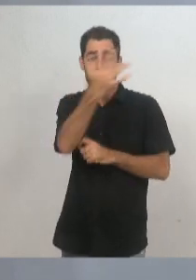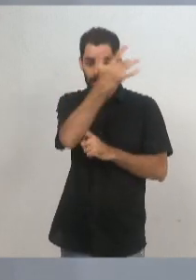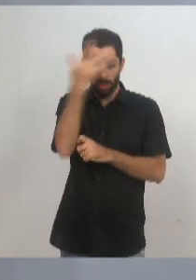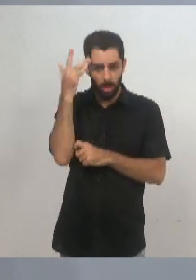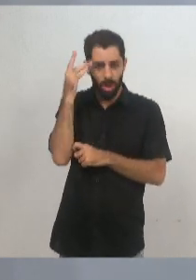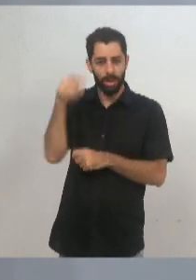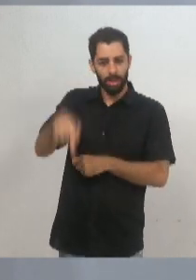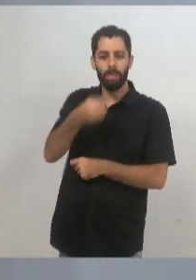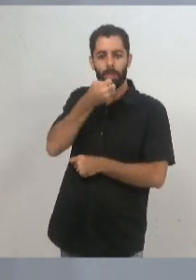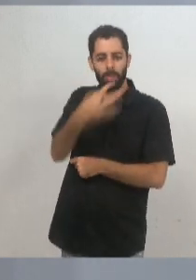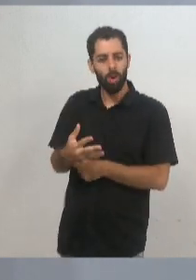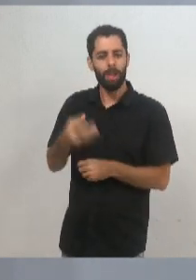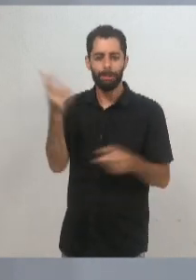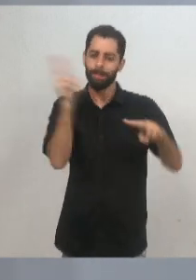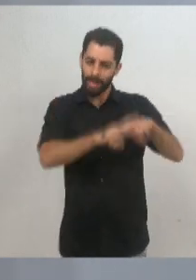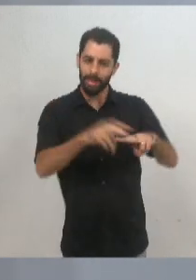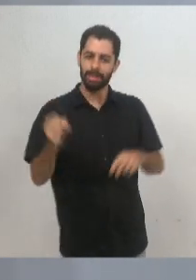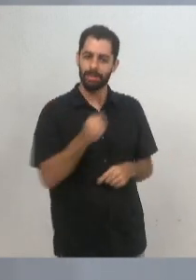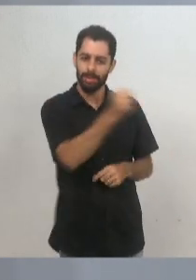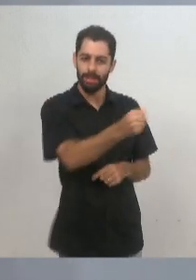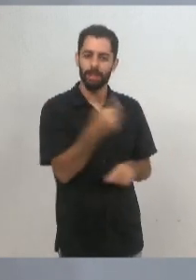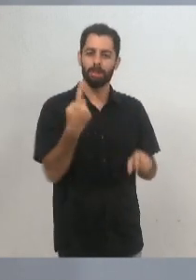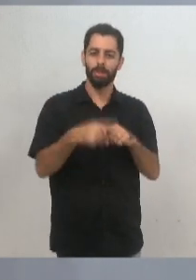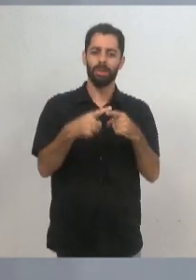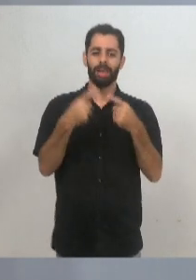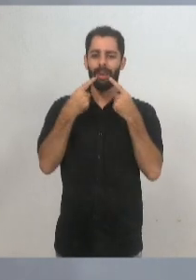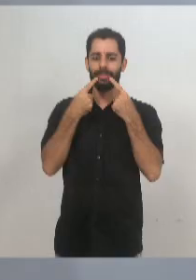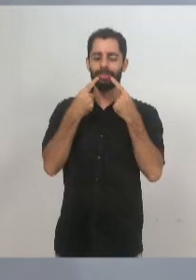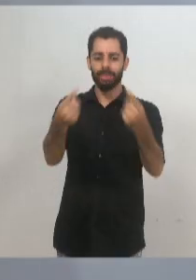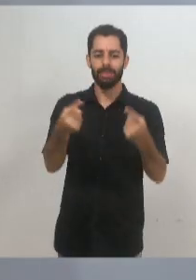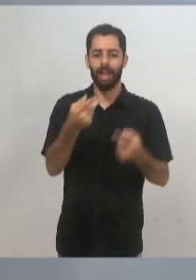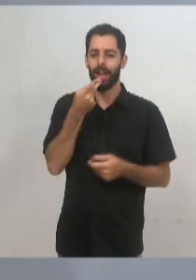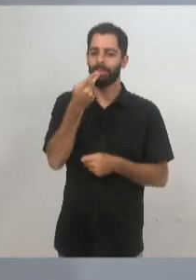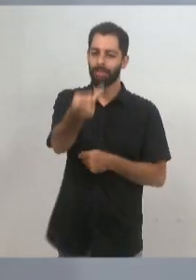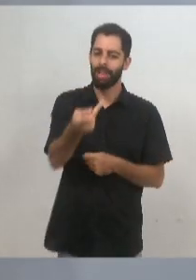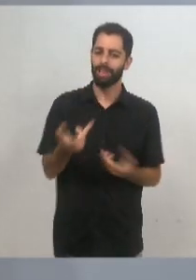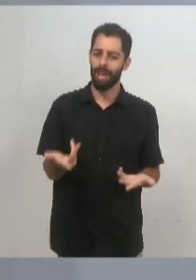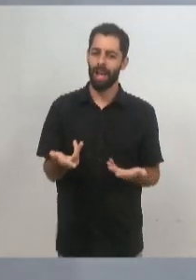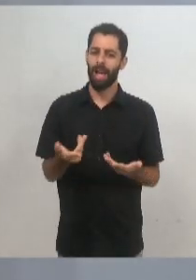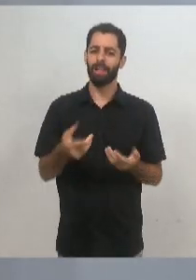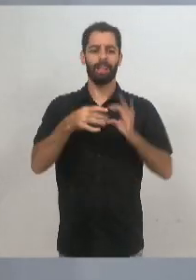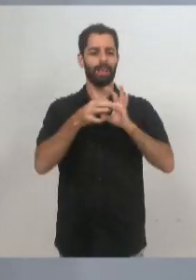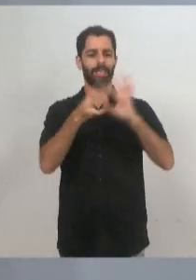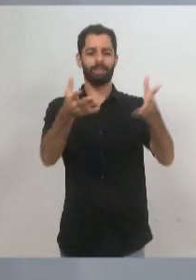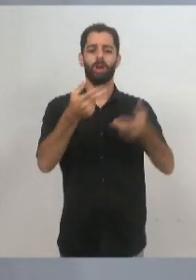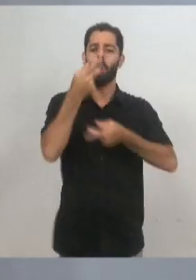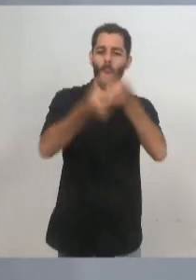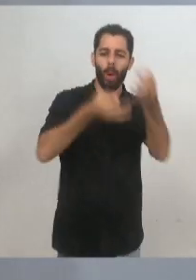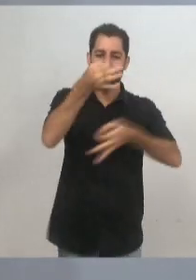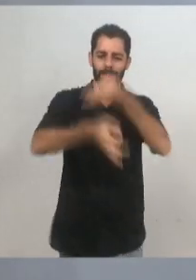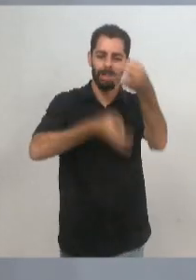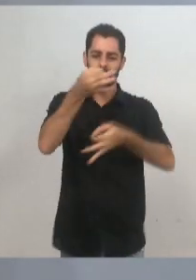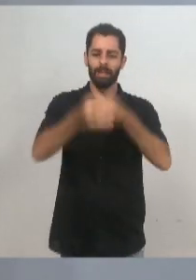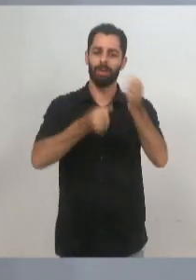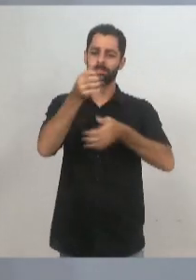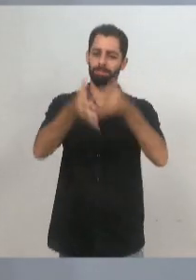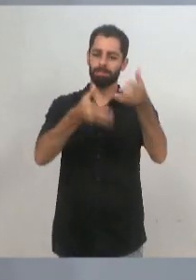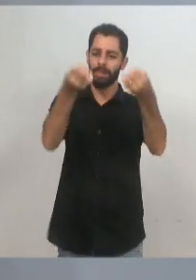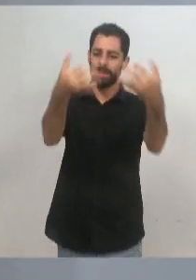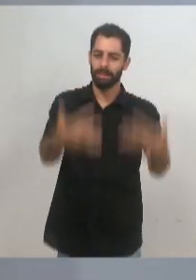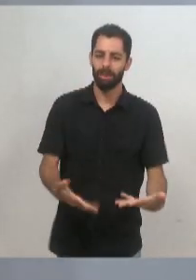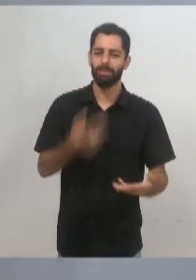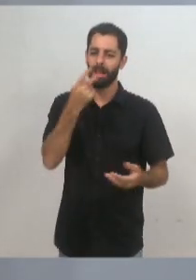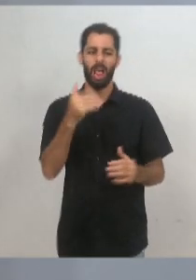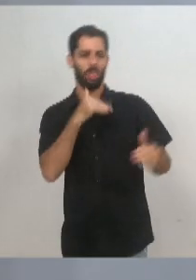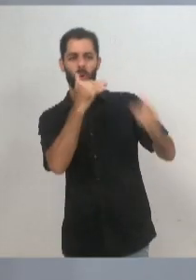do bem que foi presa simplesmente por dizer, por ter livre, espontânea liberdade de expressão, dizer o